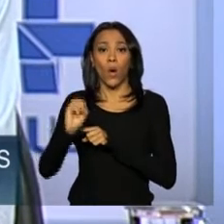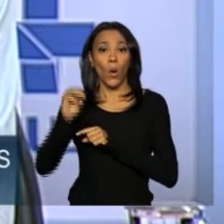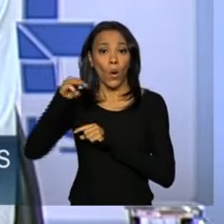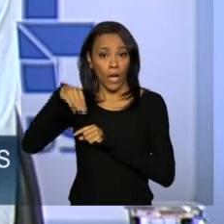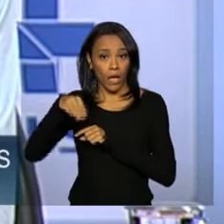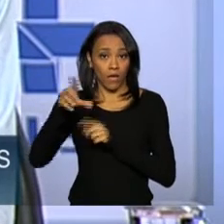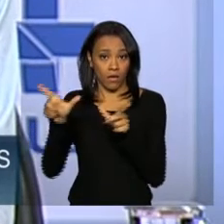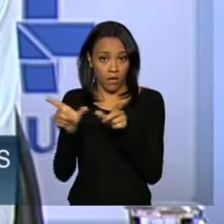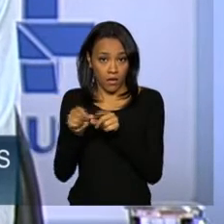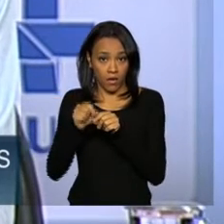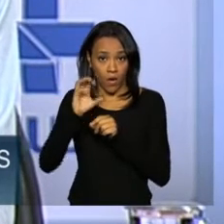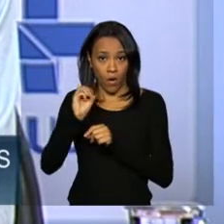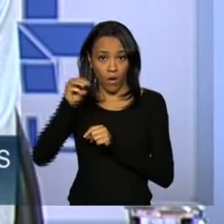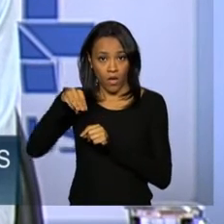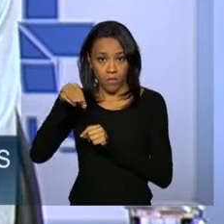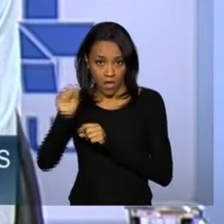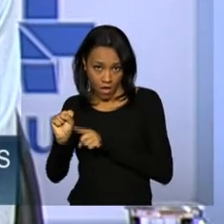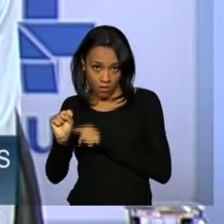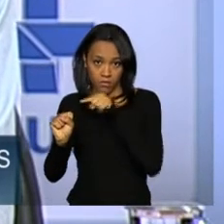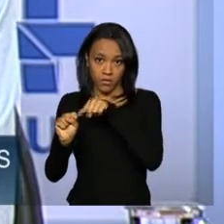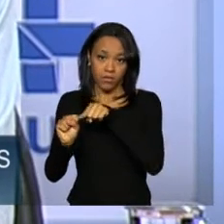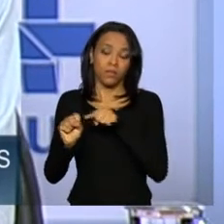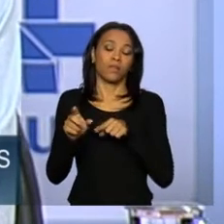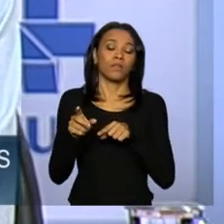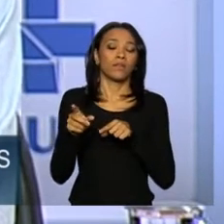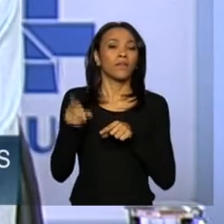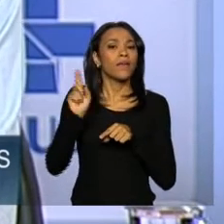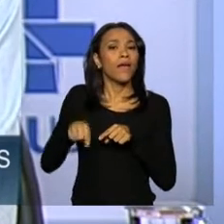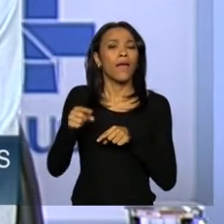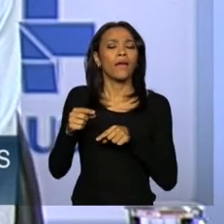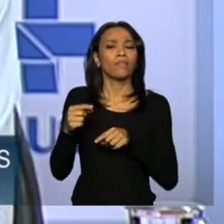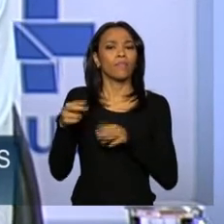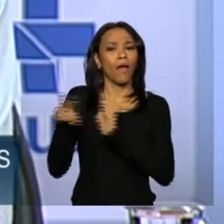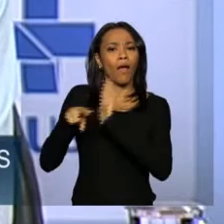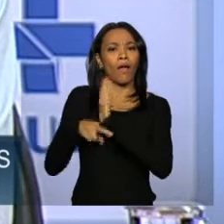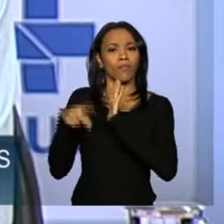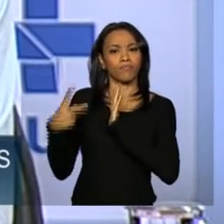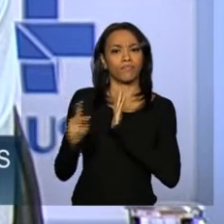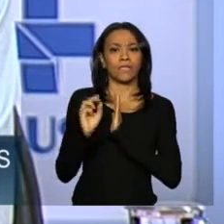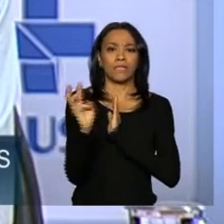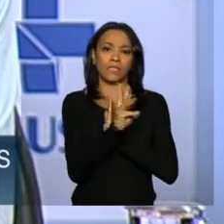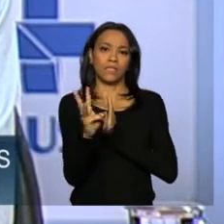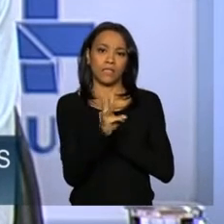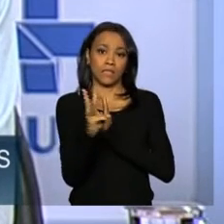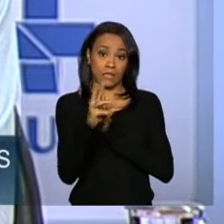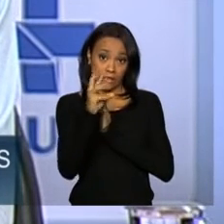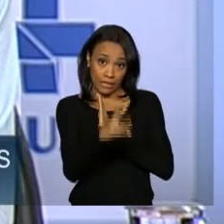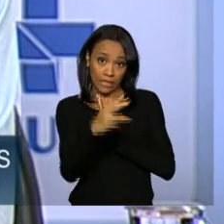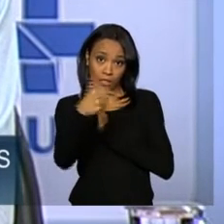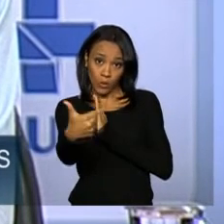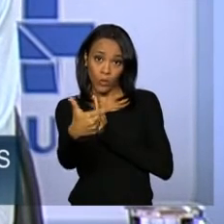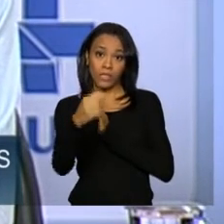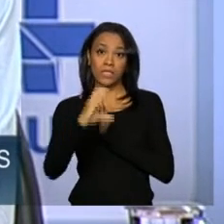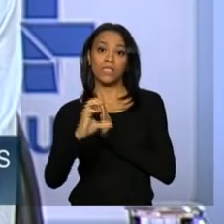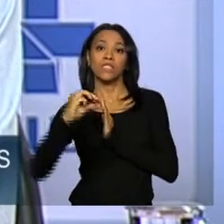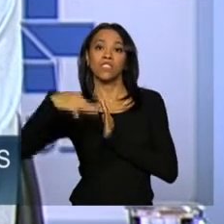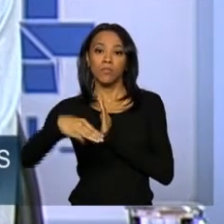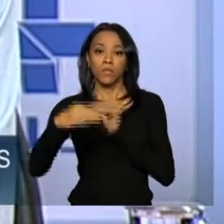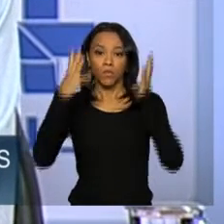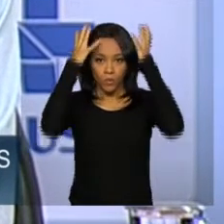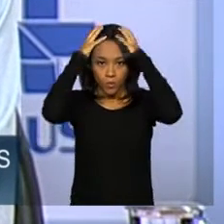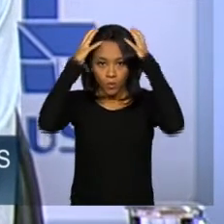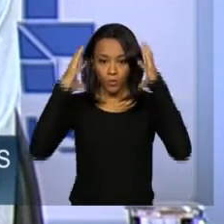o registro de malformações congênitas, que é de 32 centímetros de perímetro cefálico.